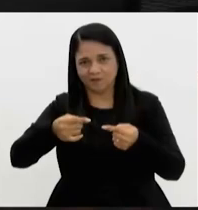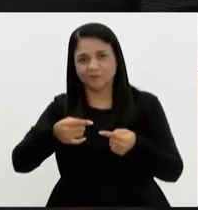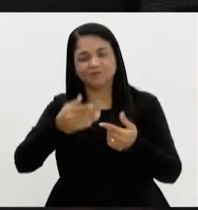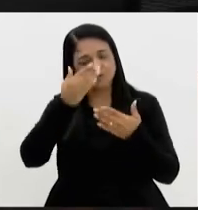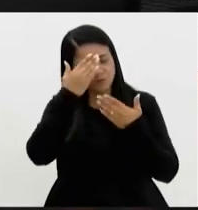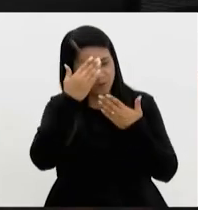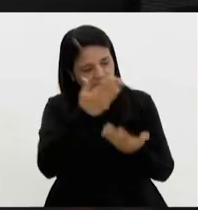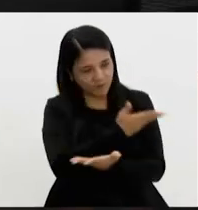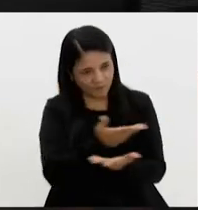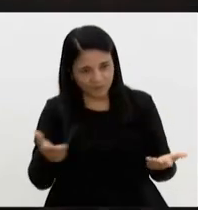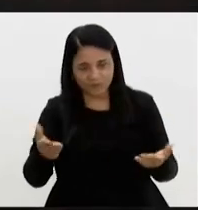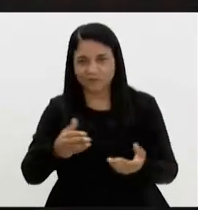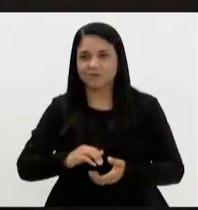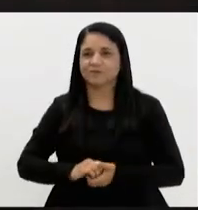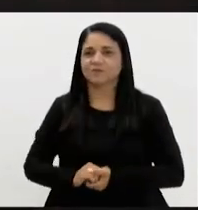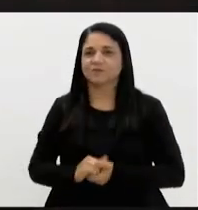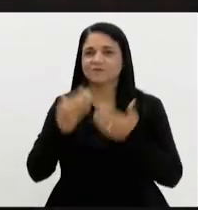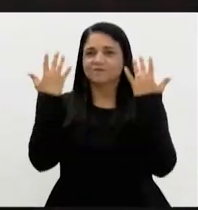obrigado a